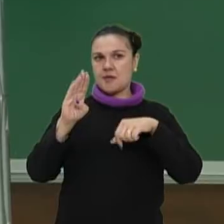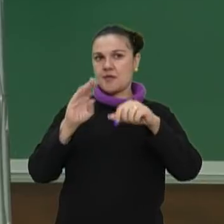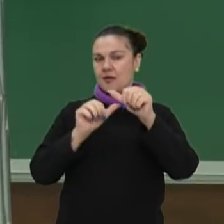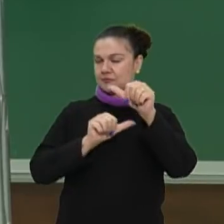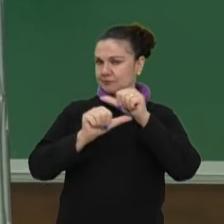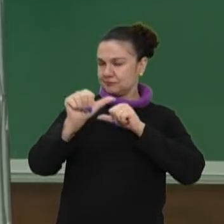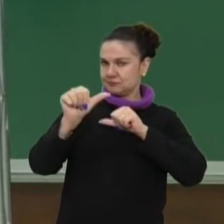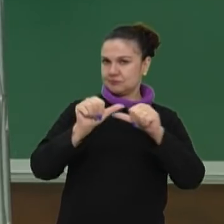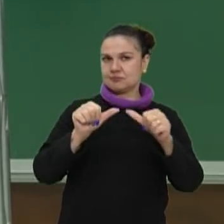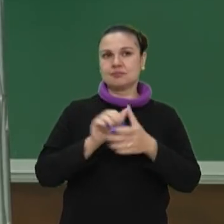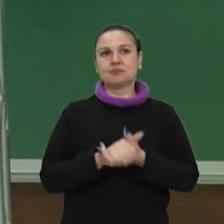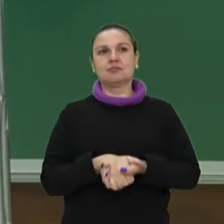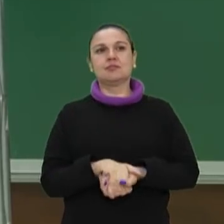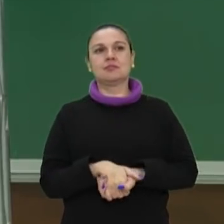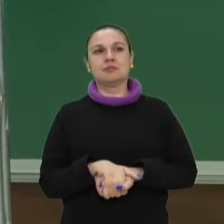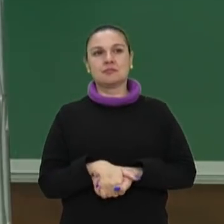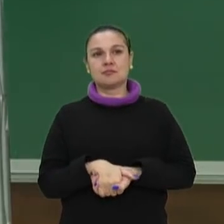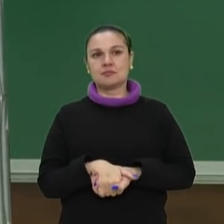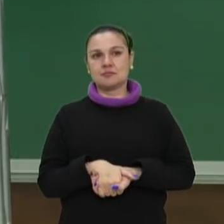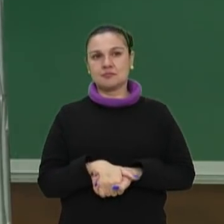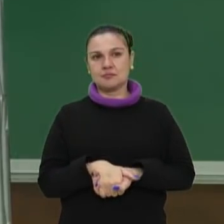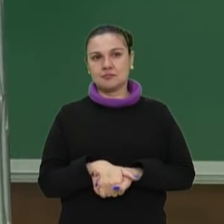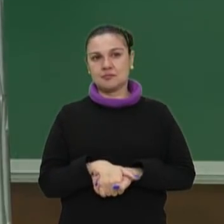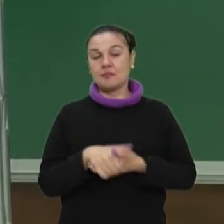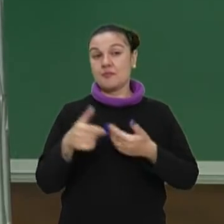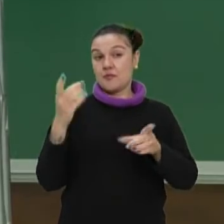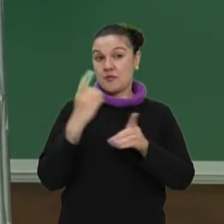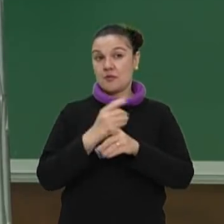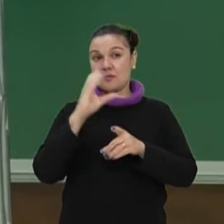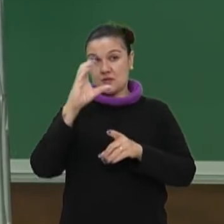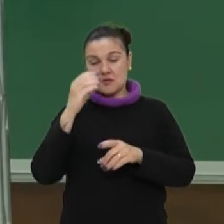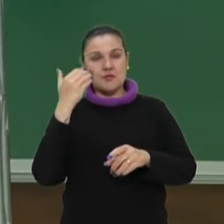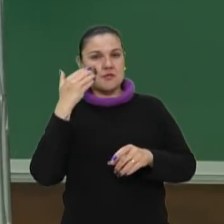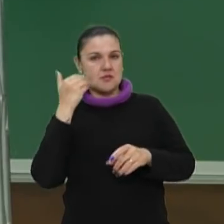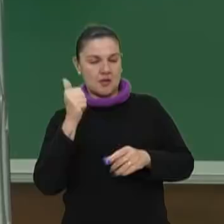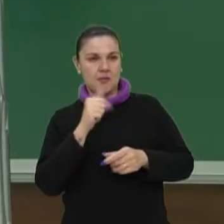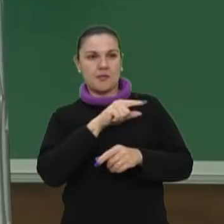m, você descobre o valor do C. Descobrindo o valor do C é a